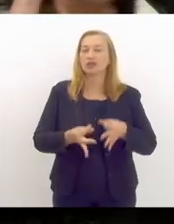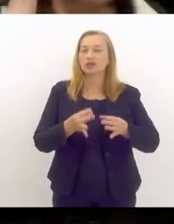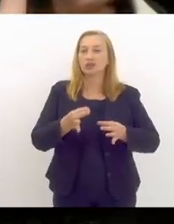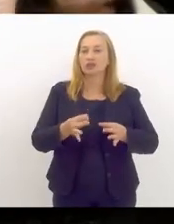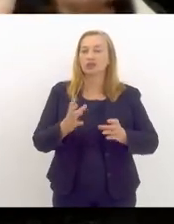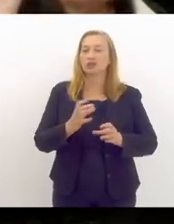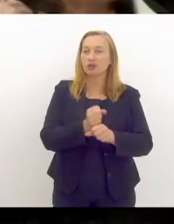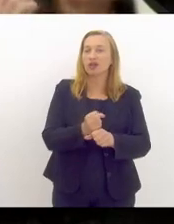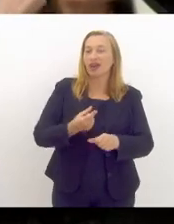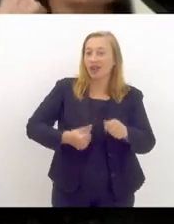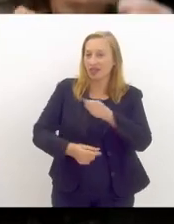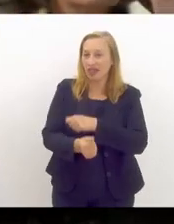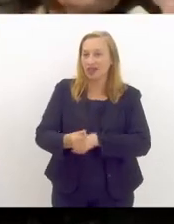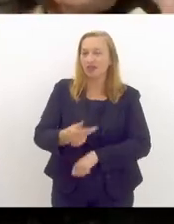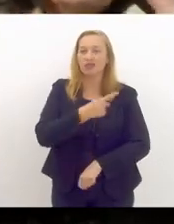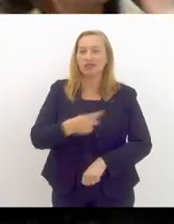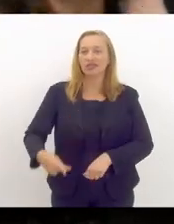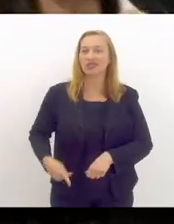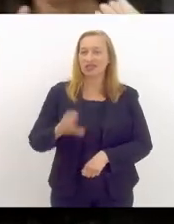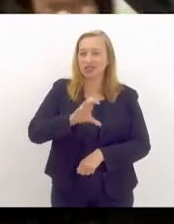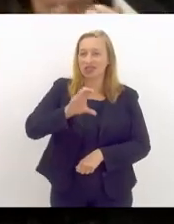presidente da CCJ,